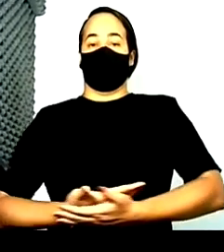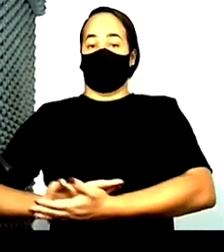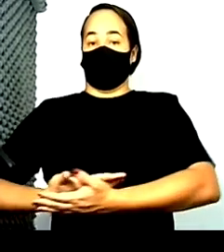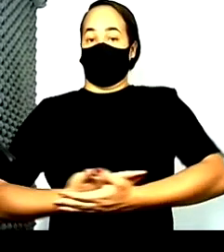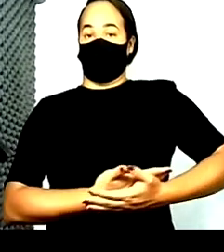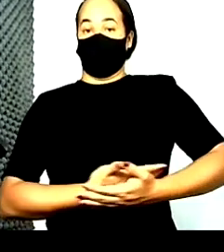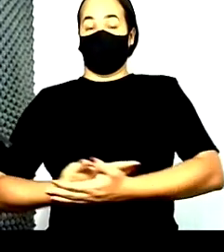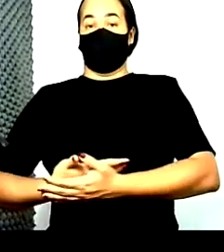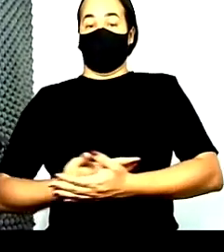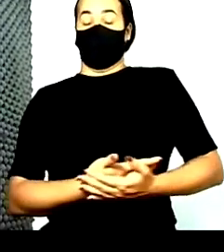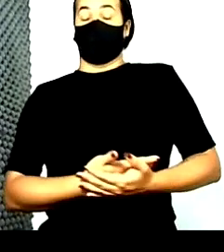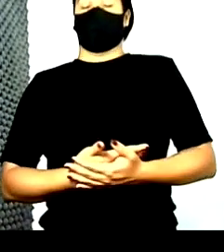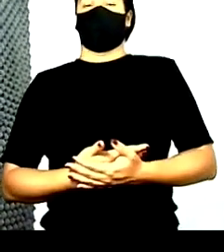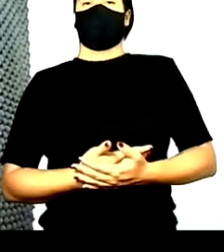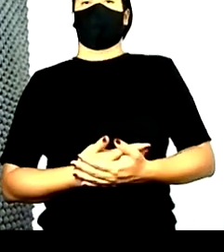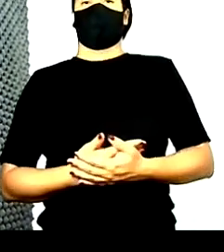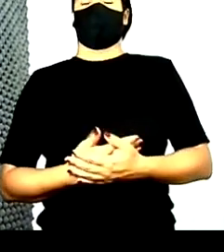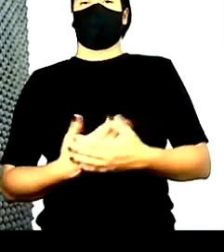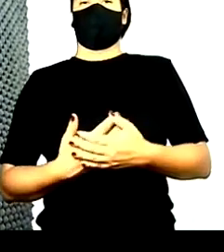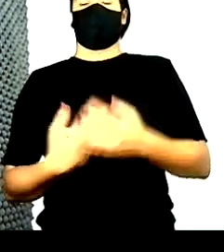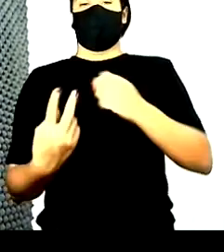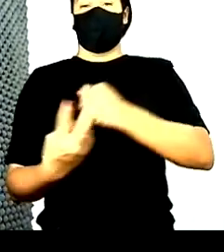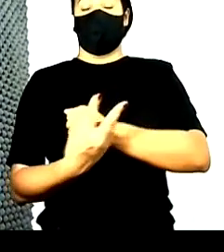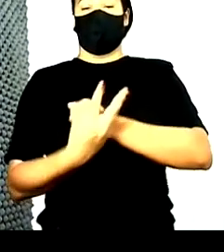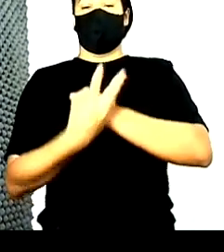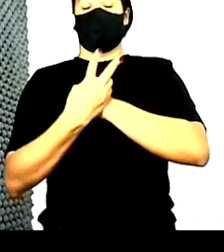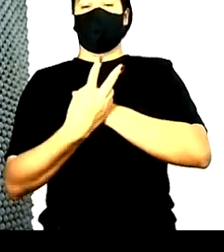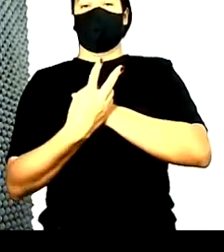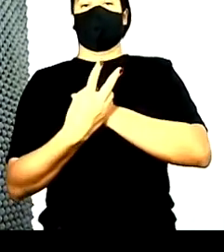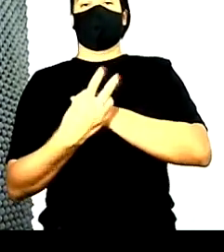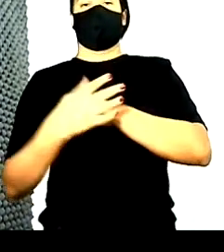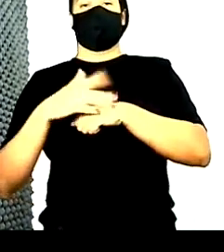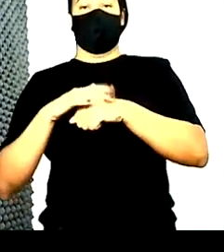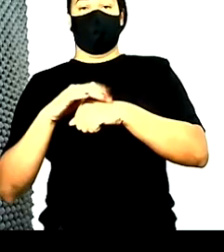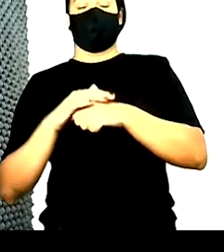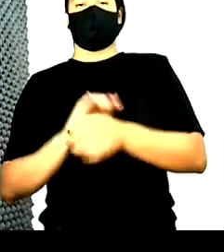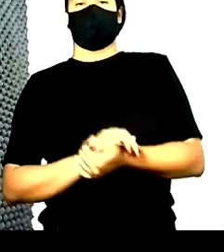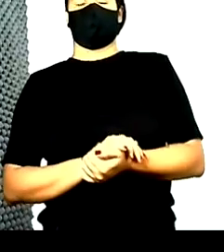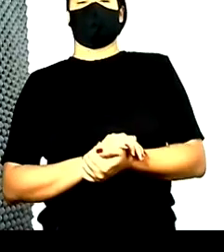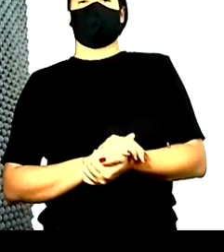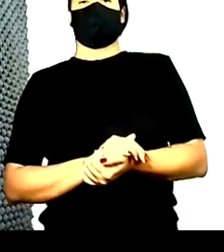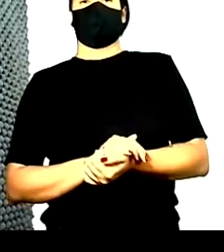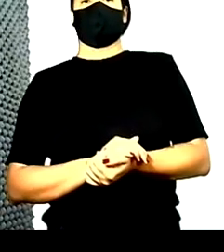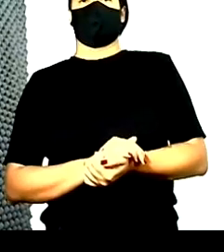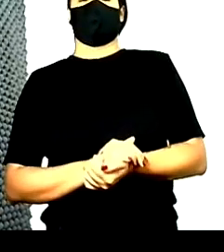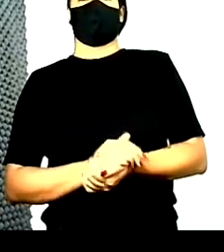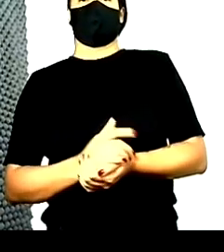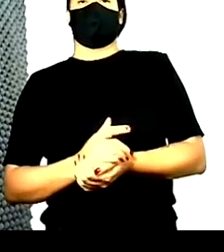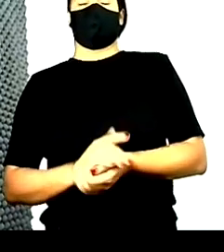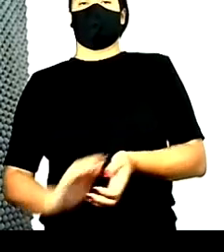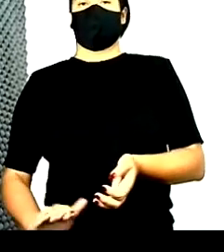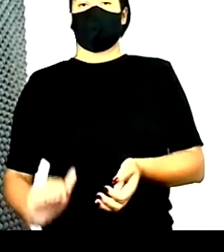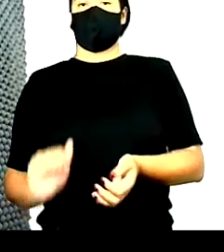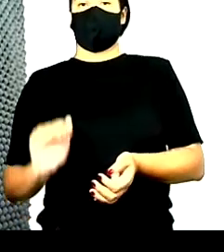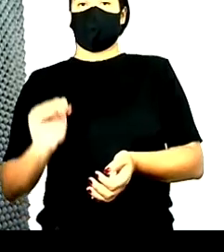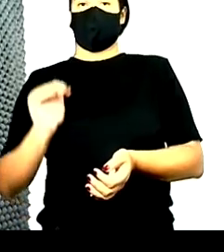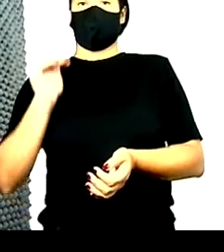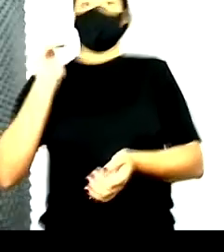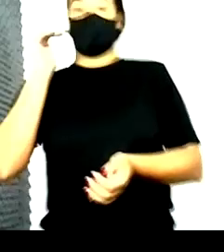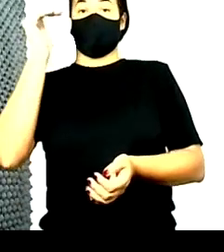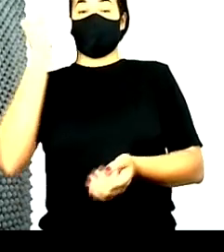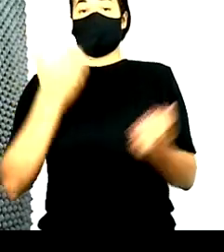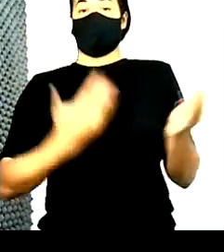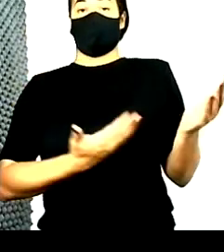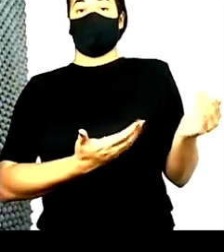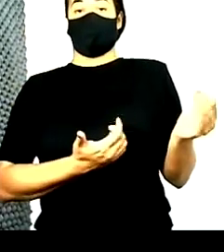Contra infecções. Nessa fase, vai apresentar um volume acentuado, crescendo normalmente na